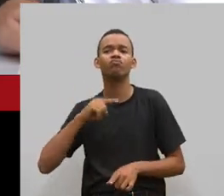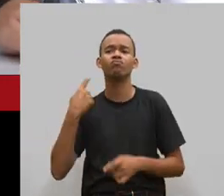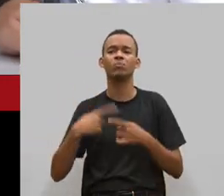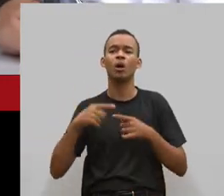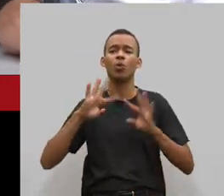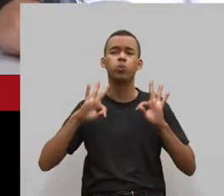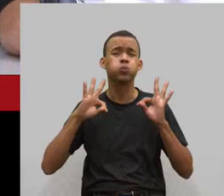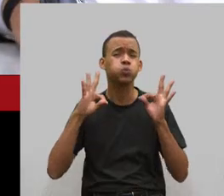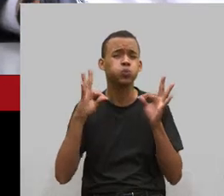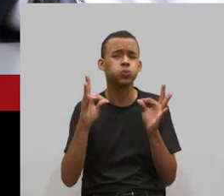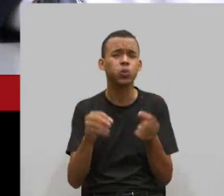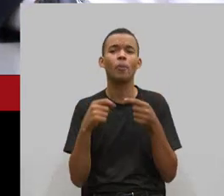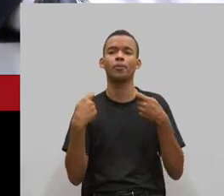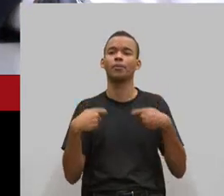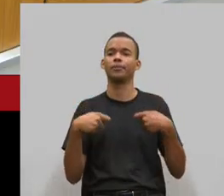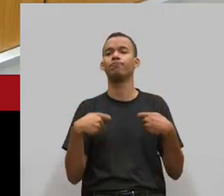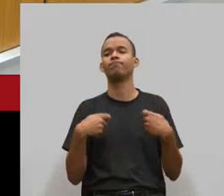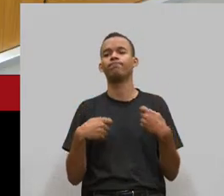a